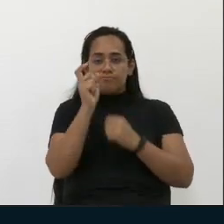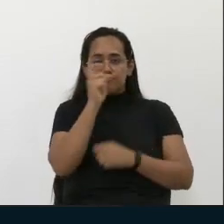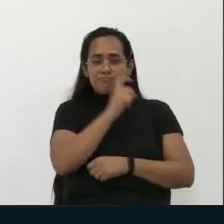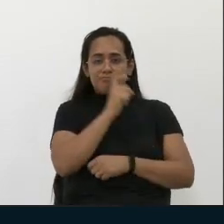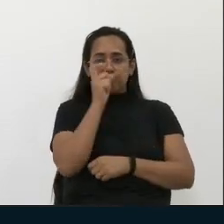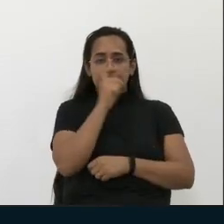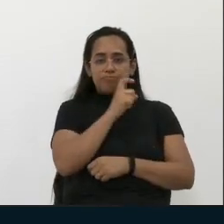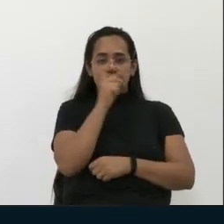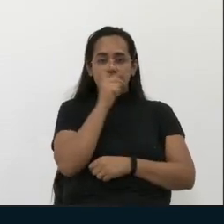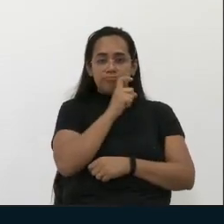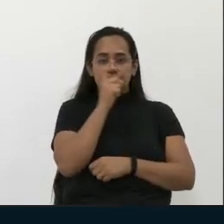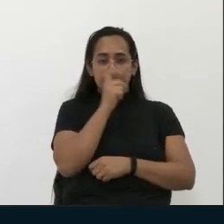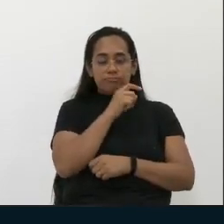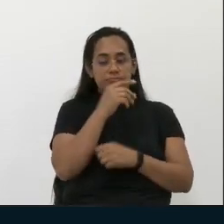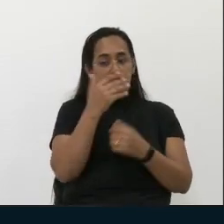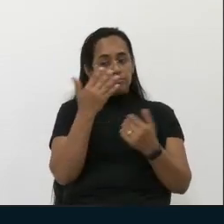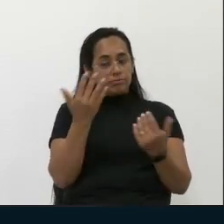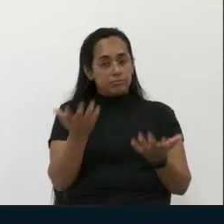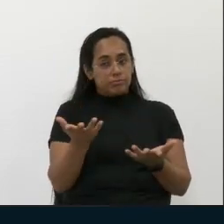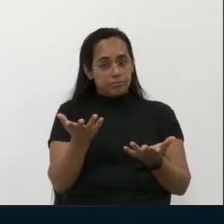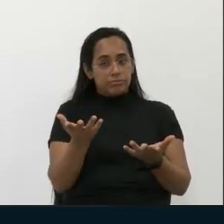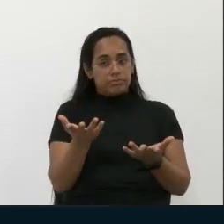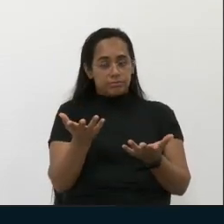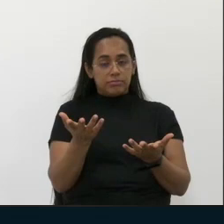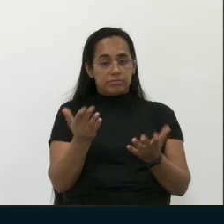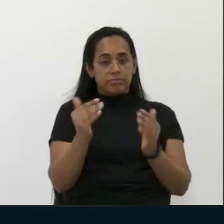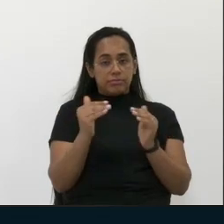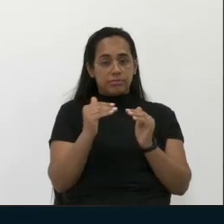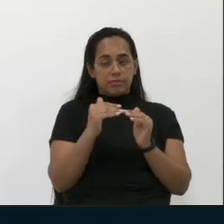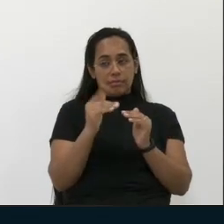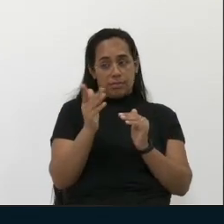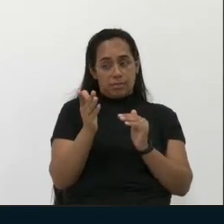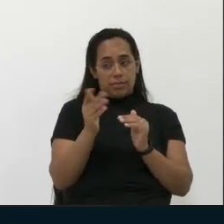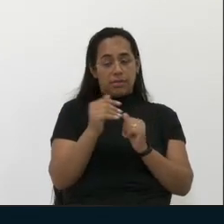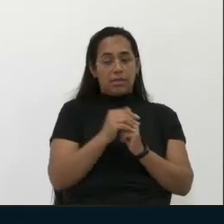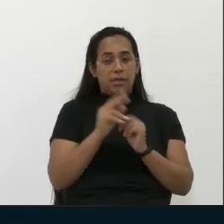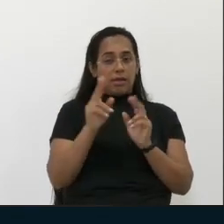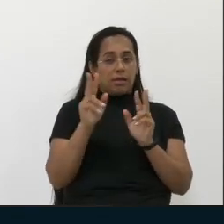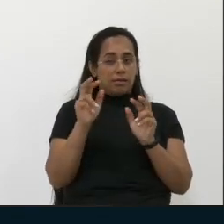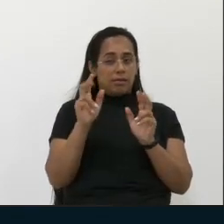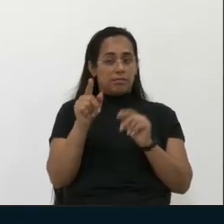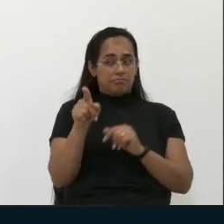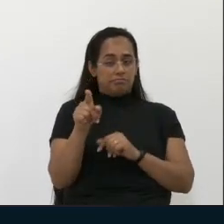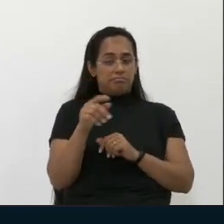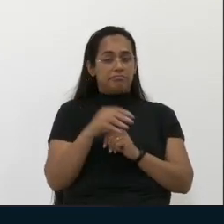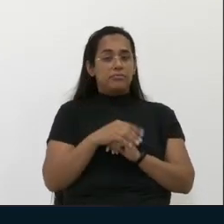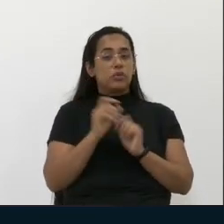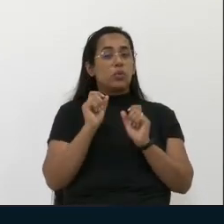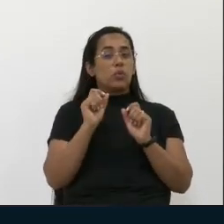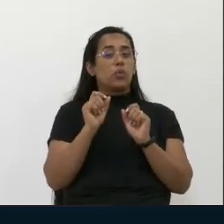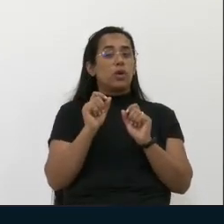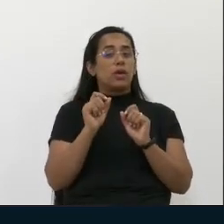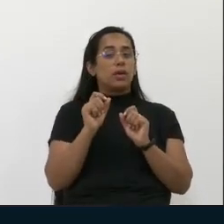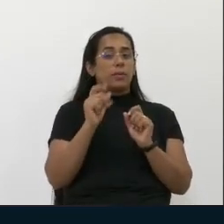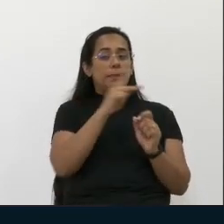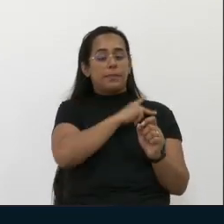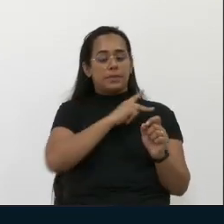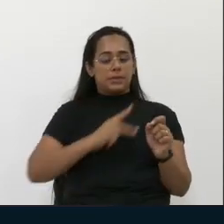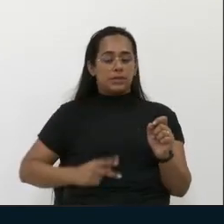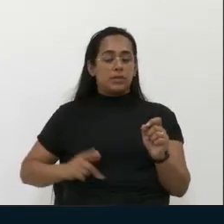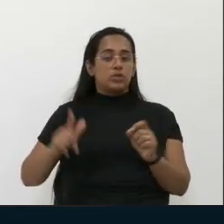em relação à sua questão, o presidente Lula tem feito muito pela dengue